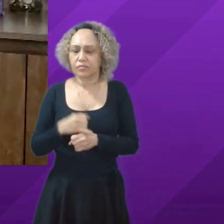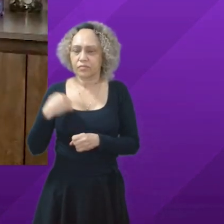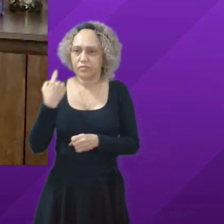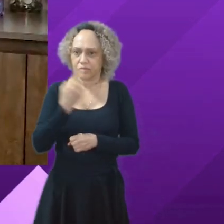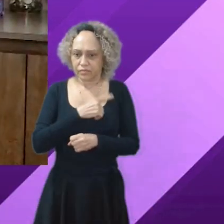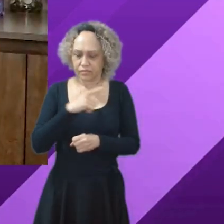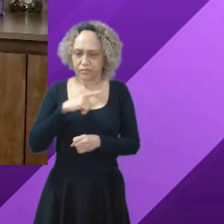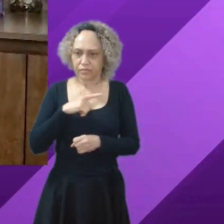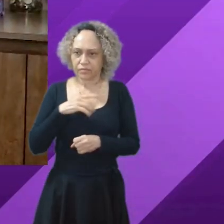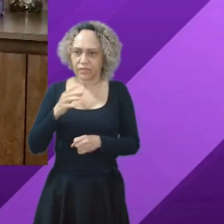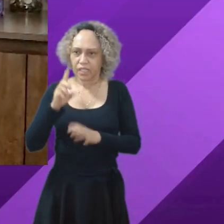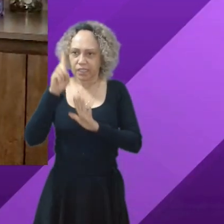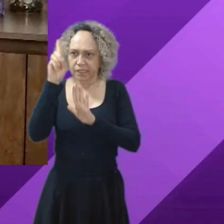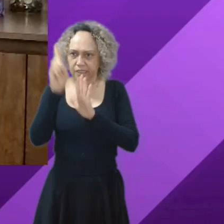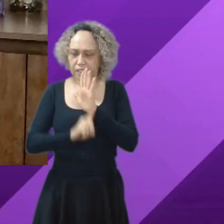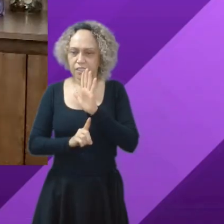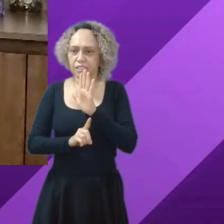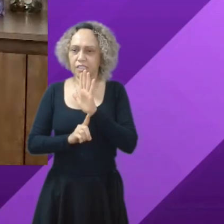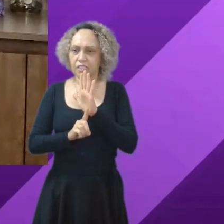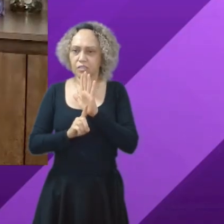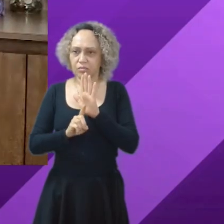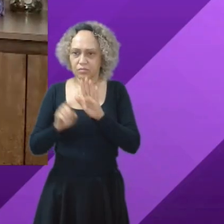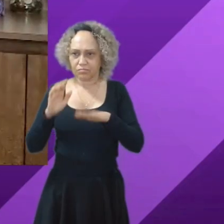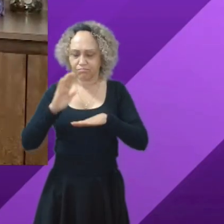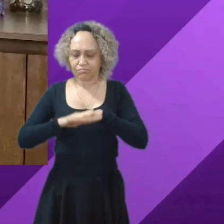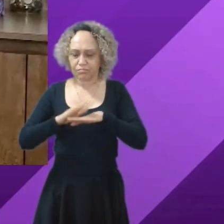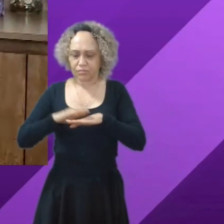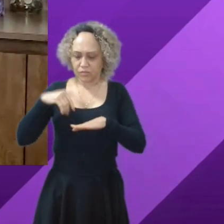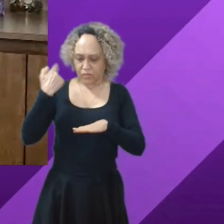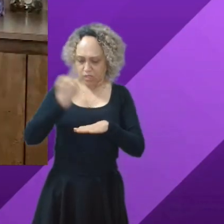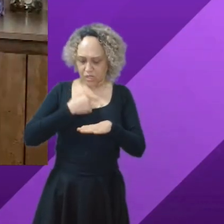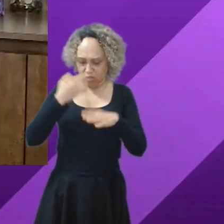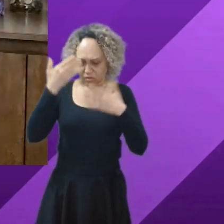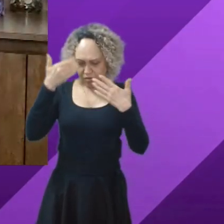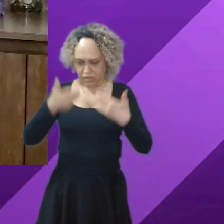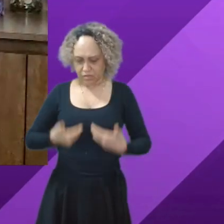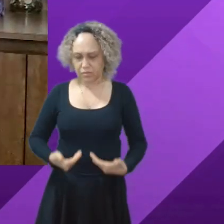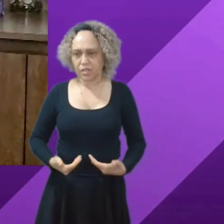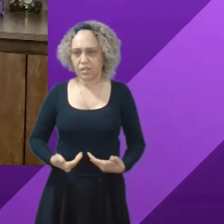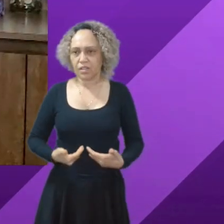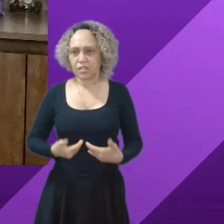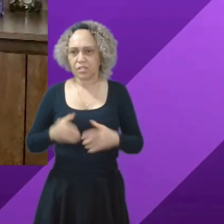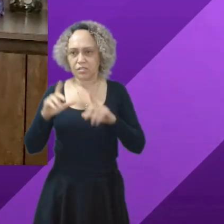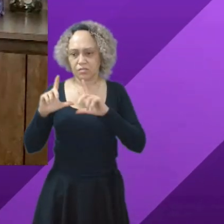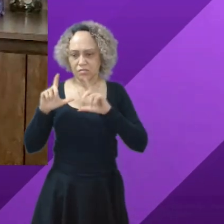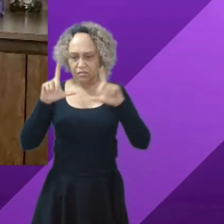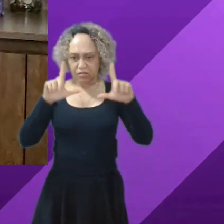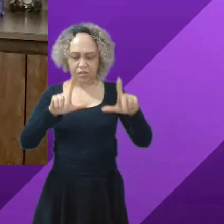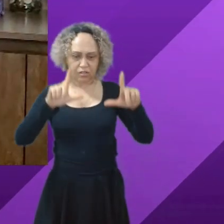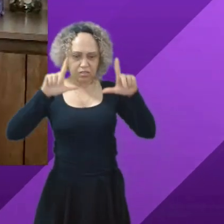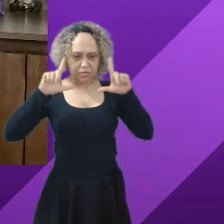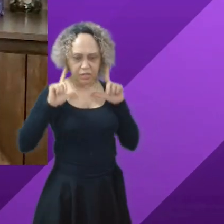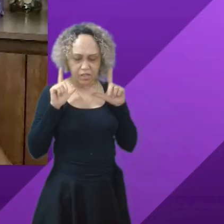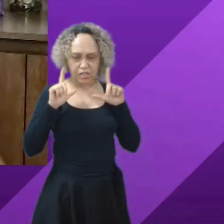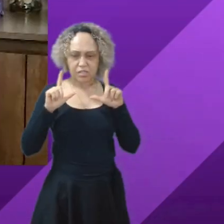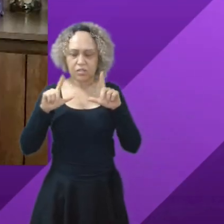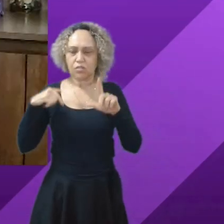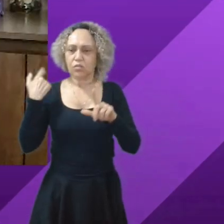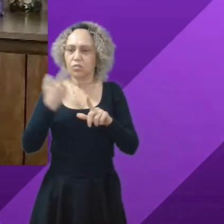direito sobre a nossa imagem, a gente tem direito sobre os nossos dados,